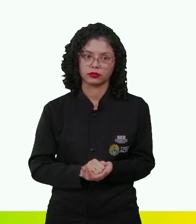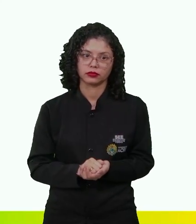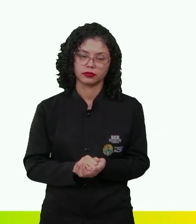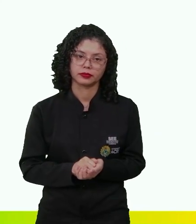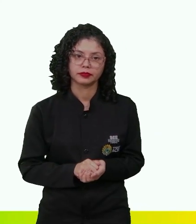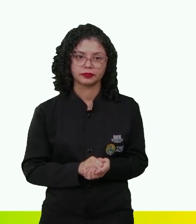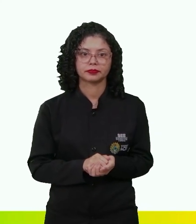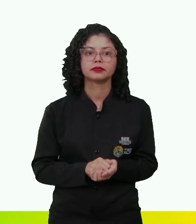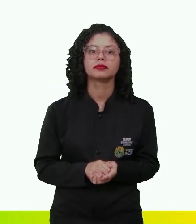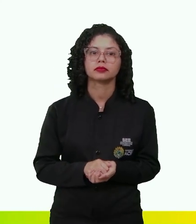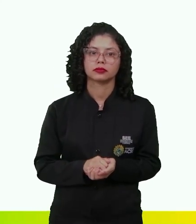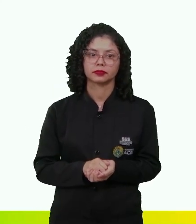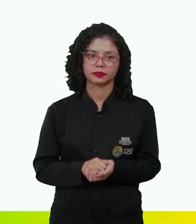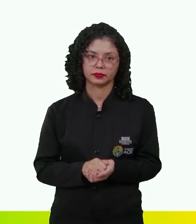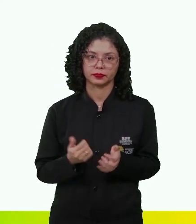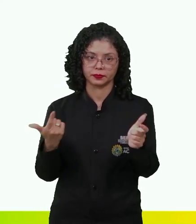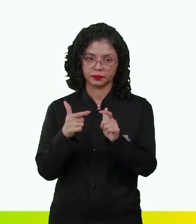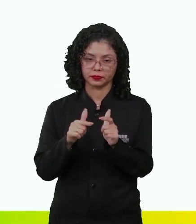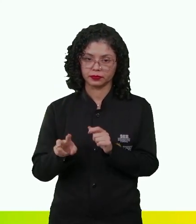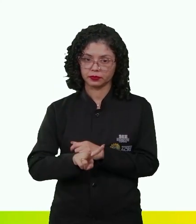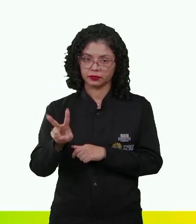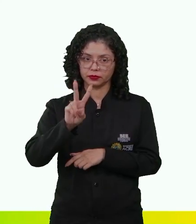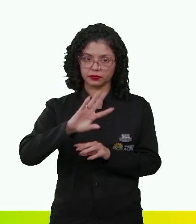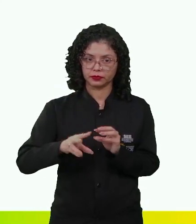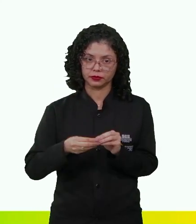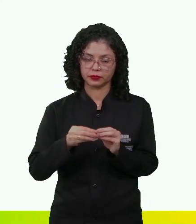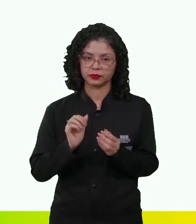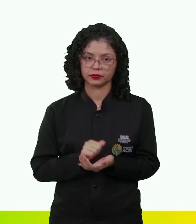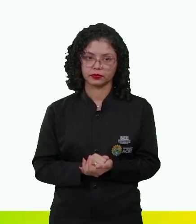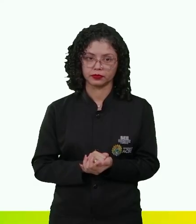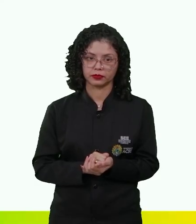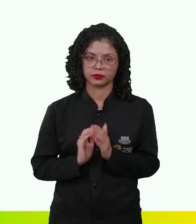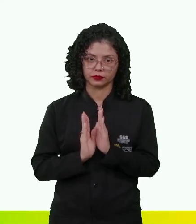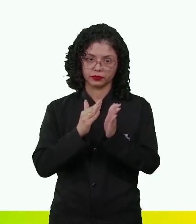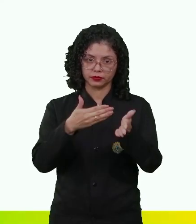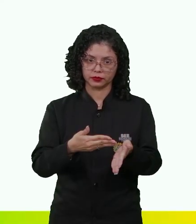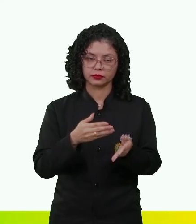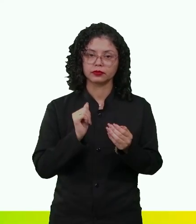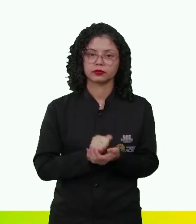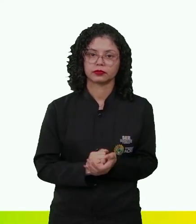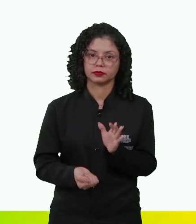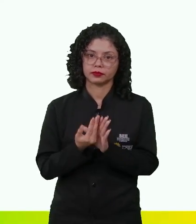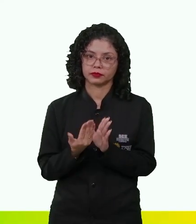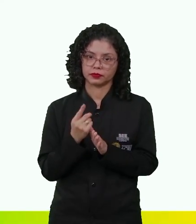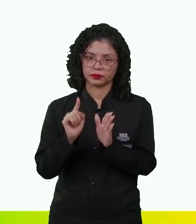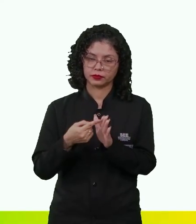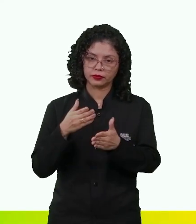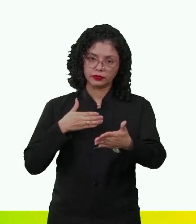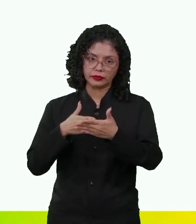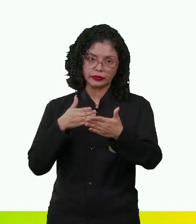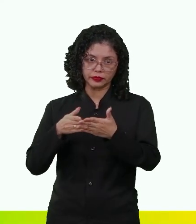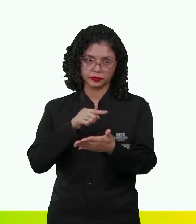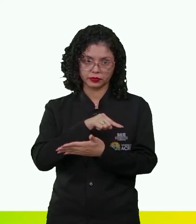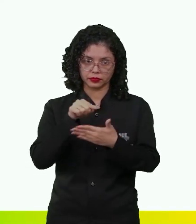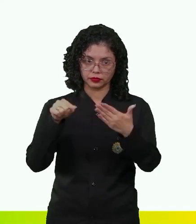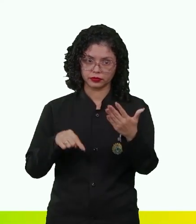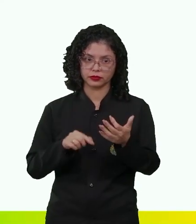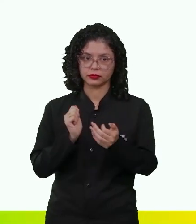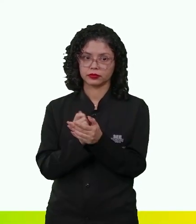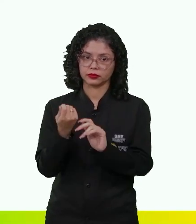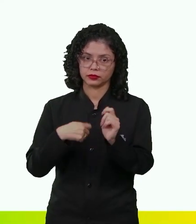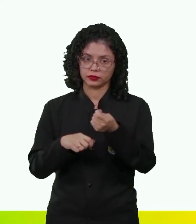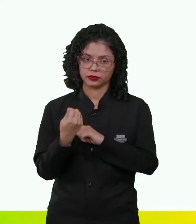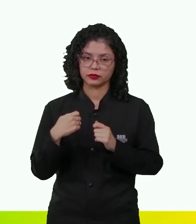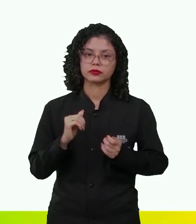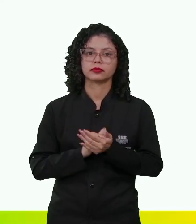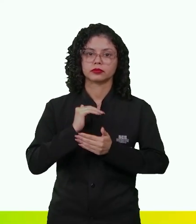desenvolvimento? Menor valor agregado, quando o foco na exportação de produtos primários limita a